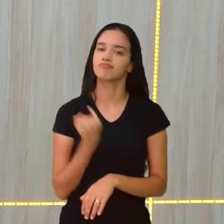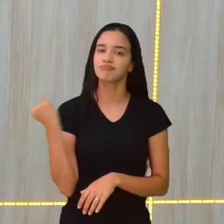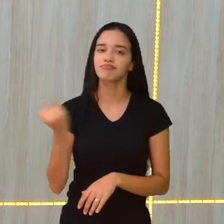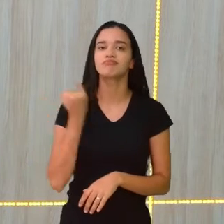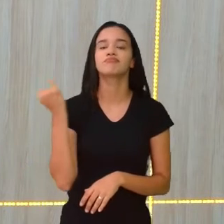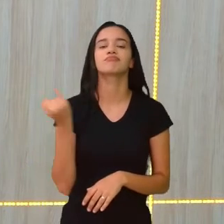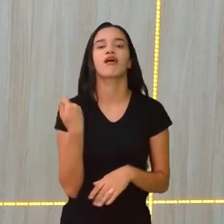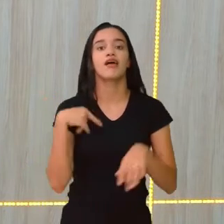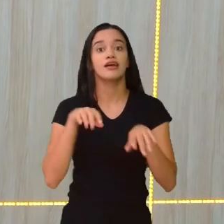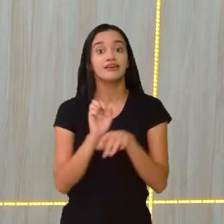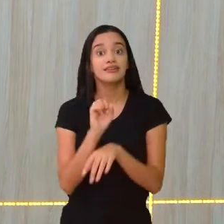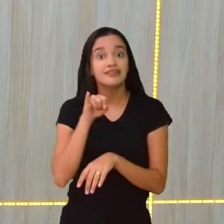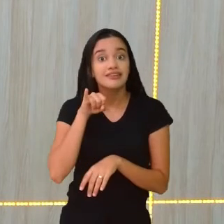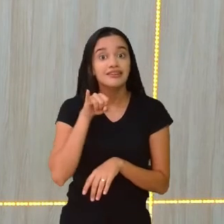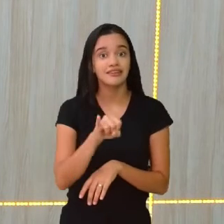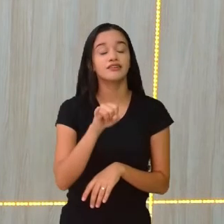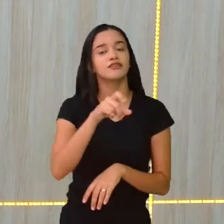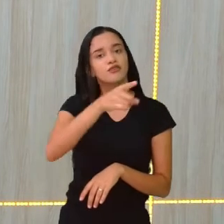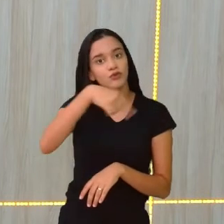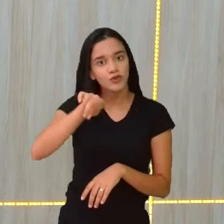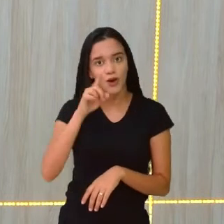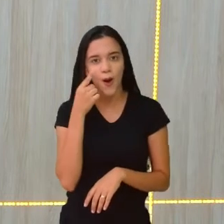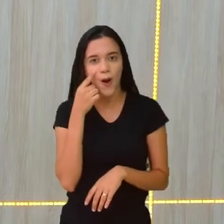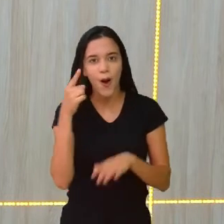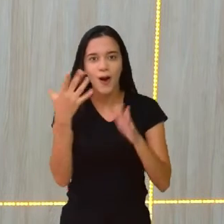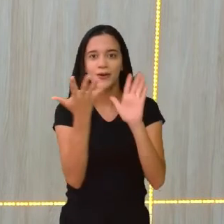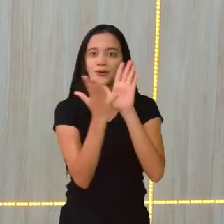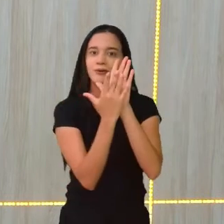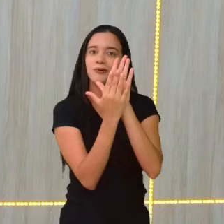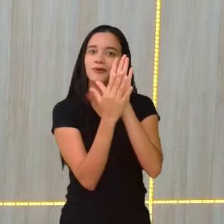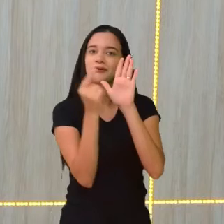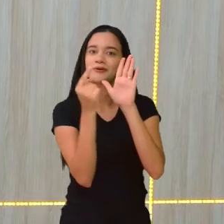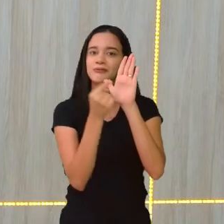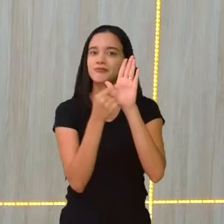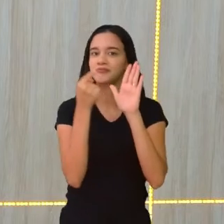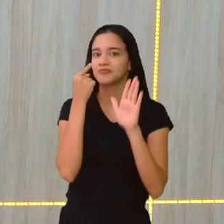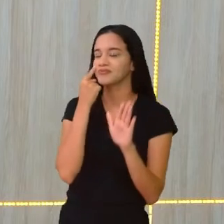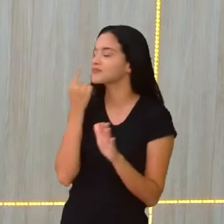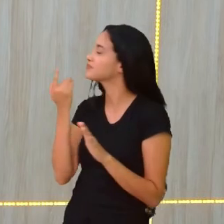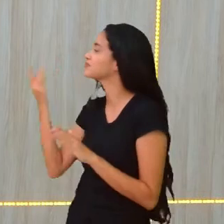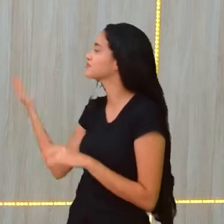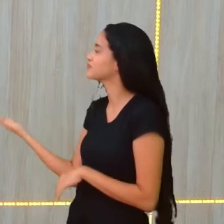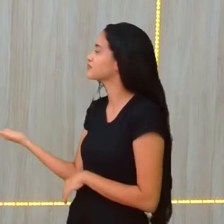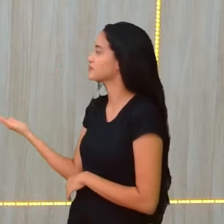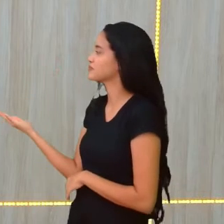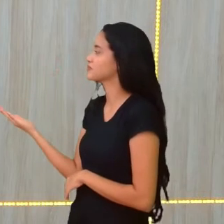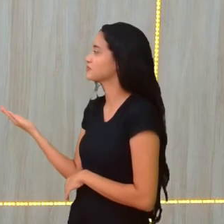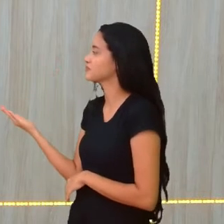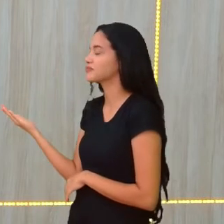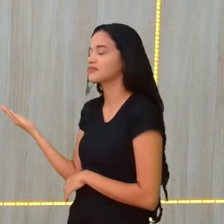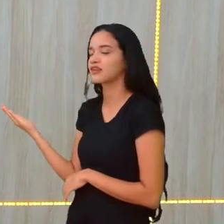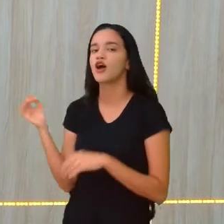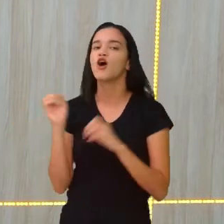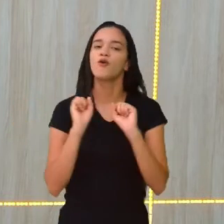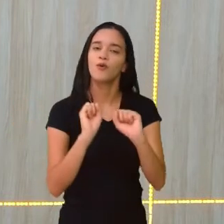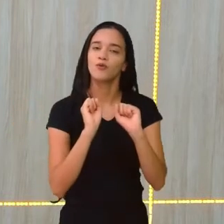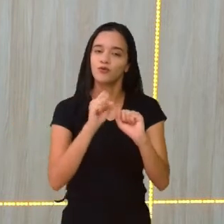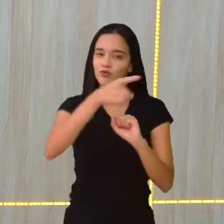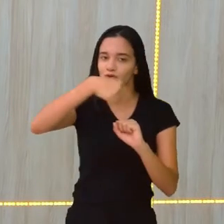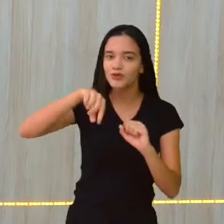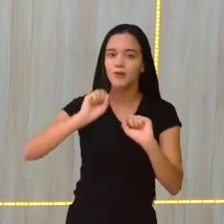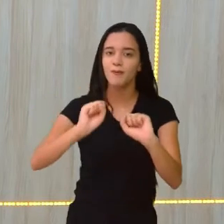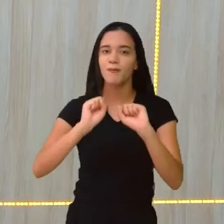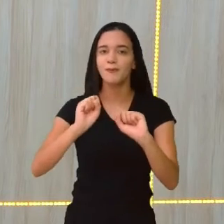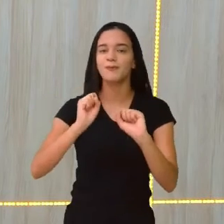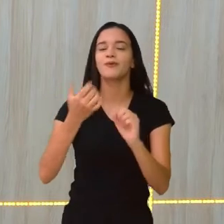importante. E se vocês, olha aí o QR Code que Cleitinho colocou aí, minha gente, então vocês podem baixar